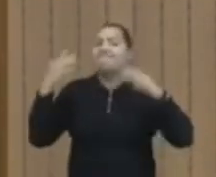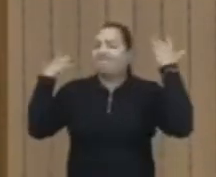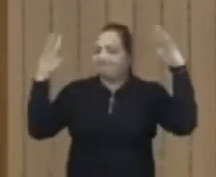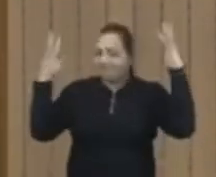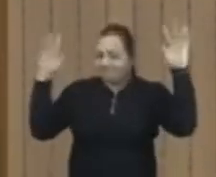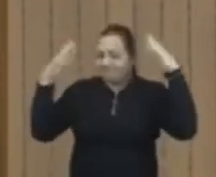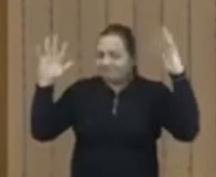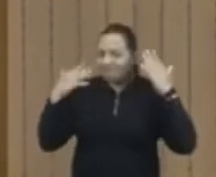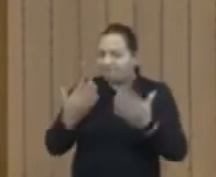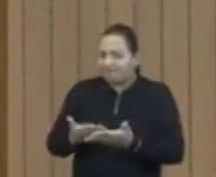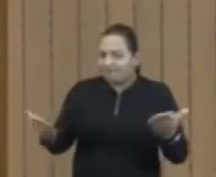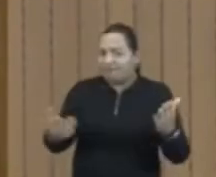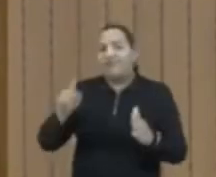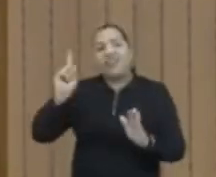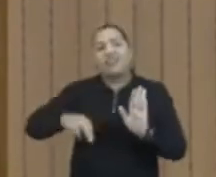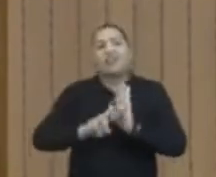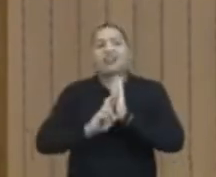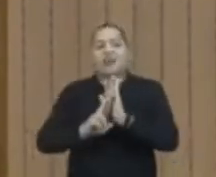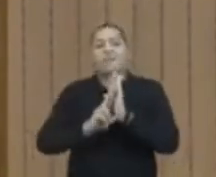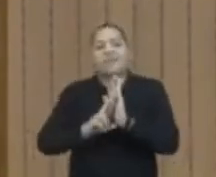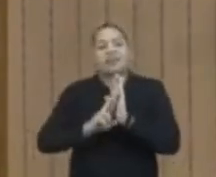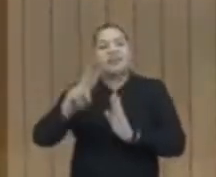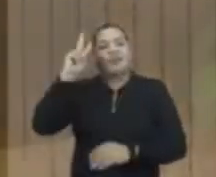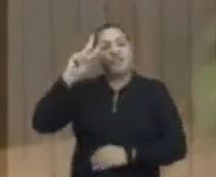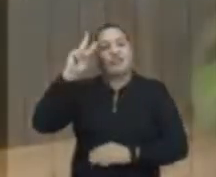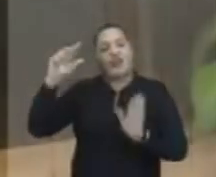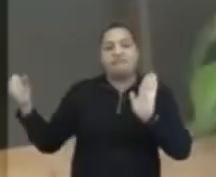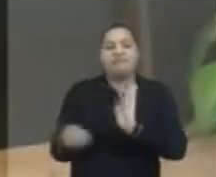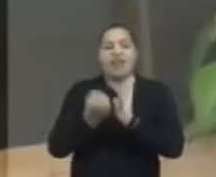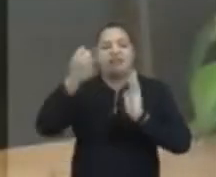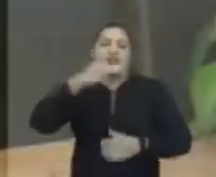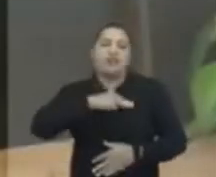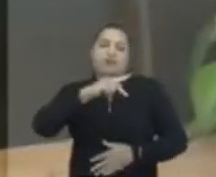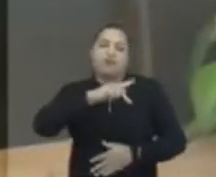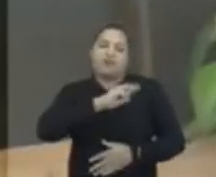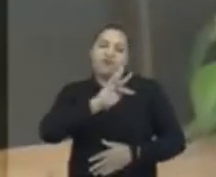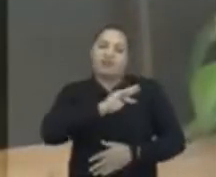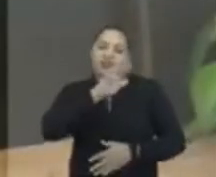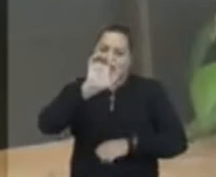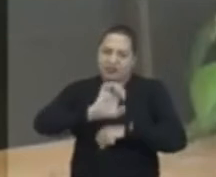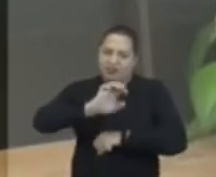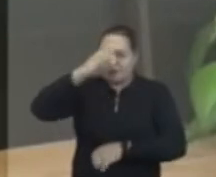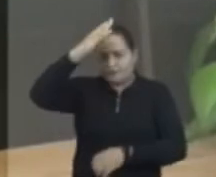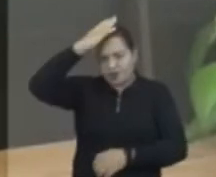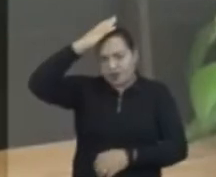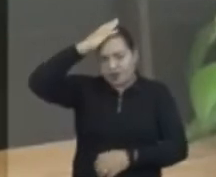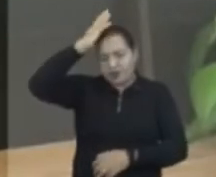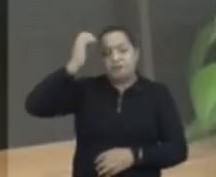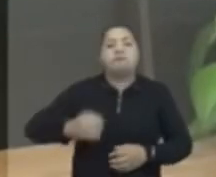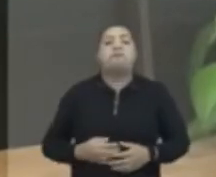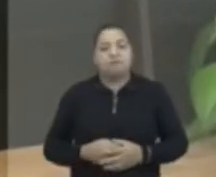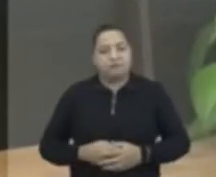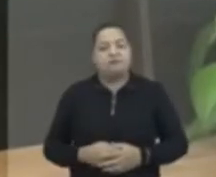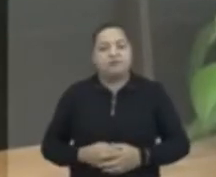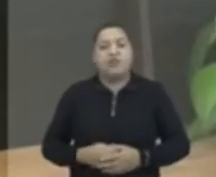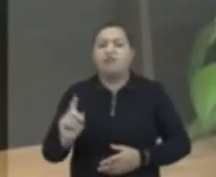também, e que representam também essa história do Ministério Público Federal no estado do Pará. Então, se nós temos essa